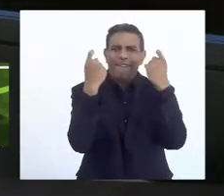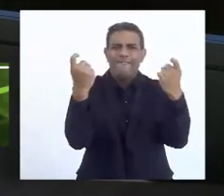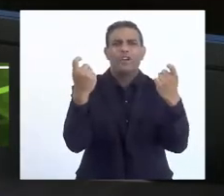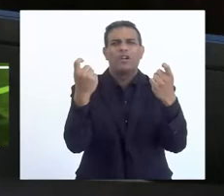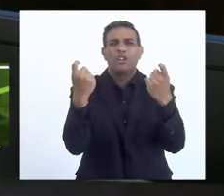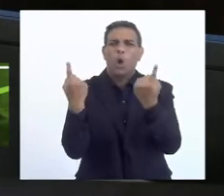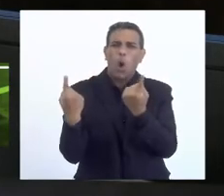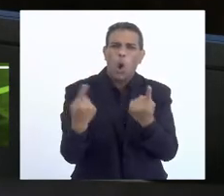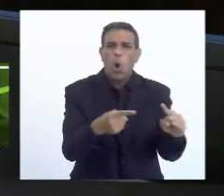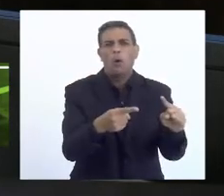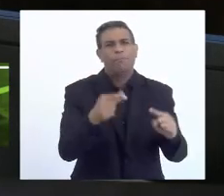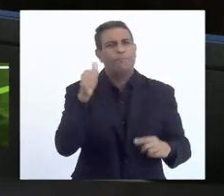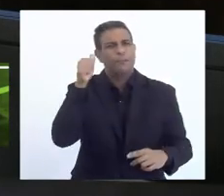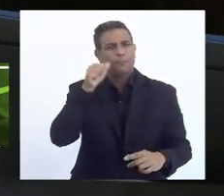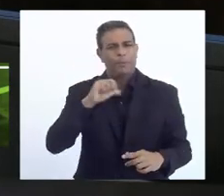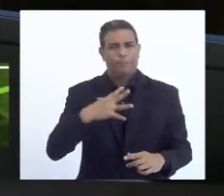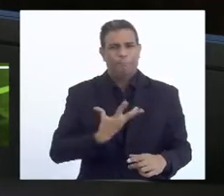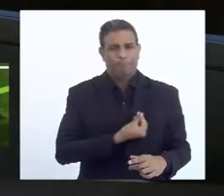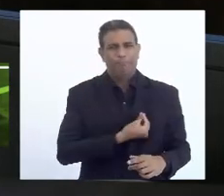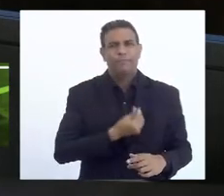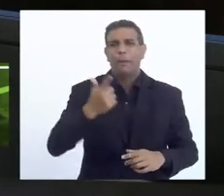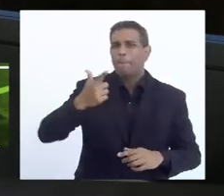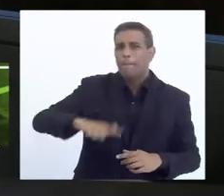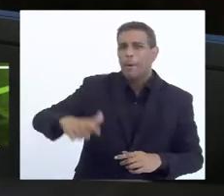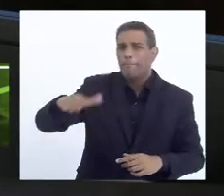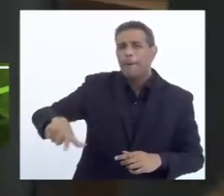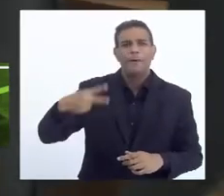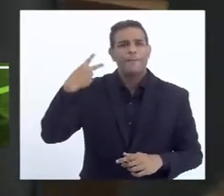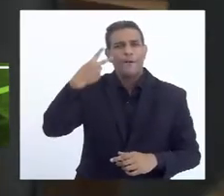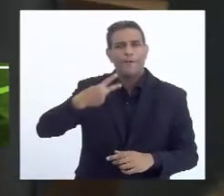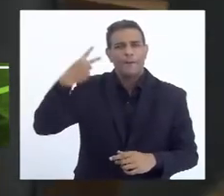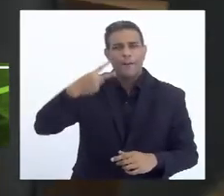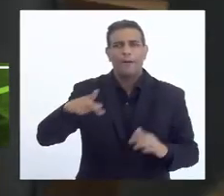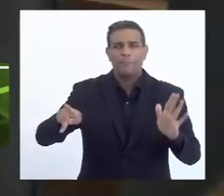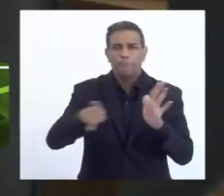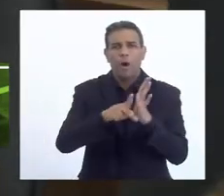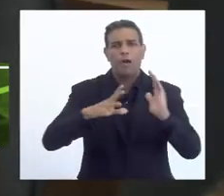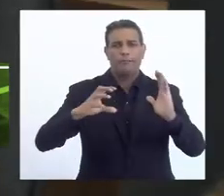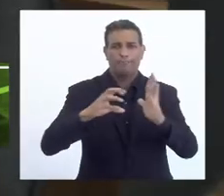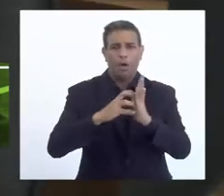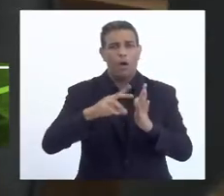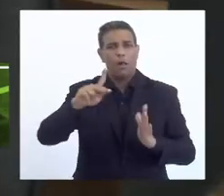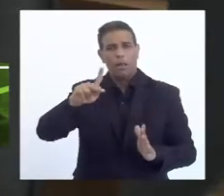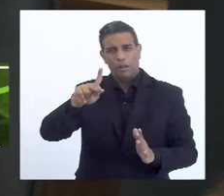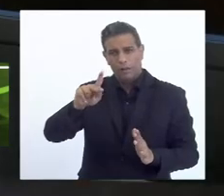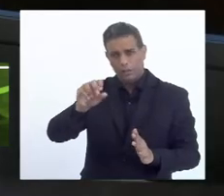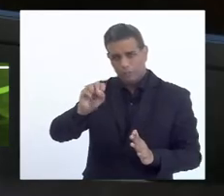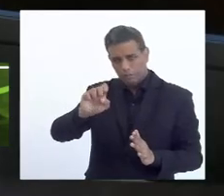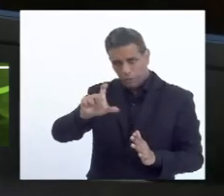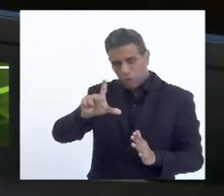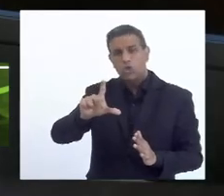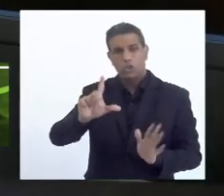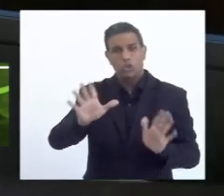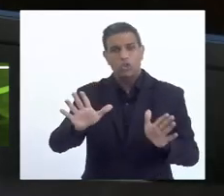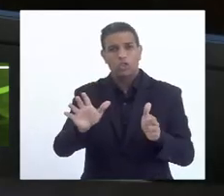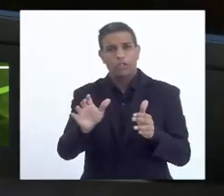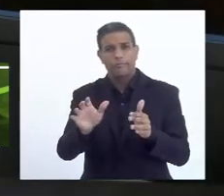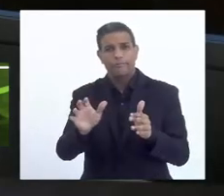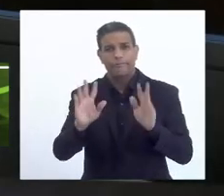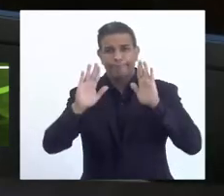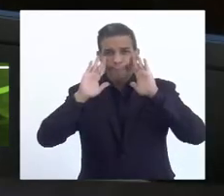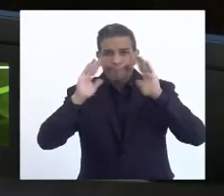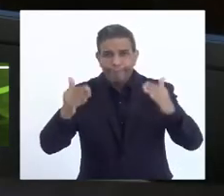né? Temos outras vereadoras e deputadas do PSOL que tiveram, à frente da sua